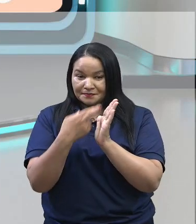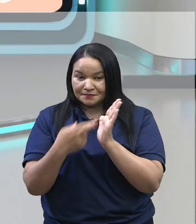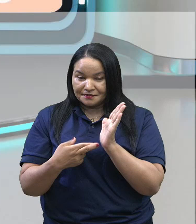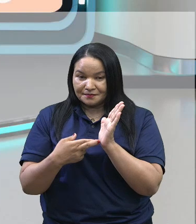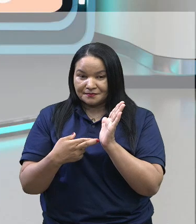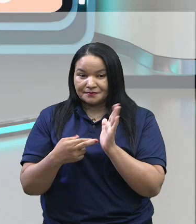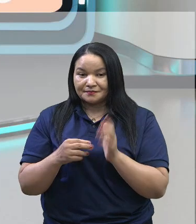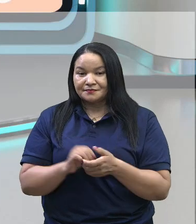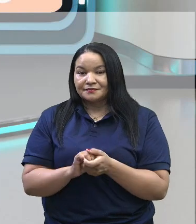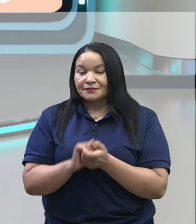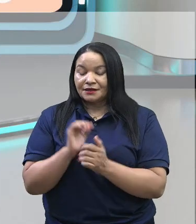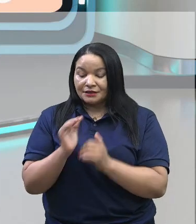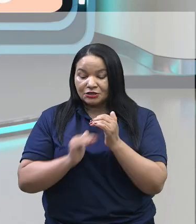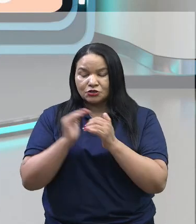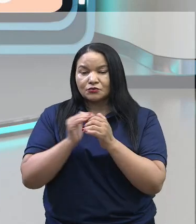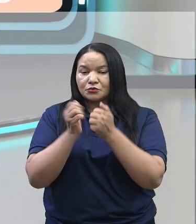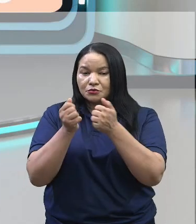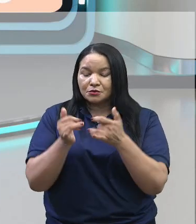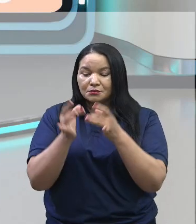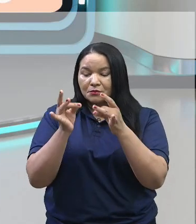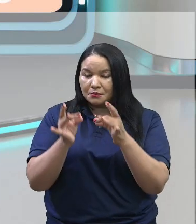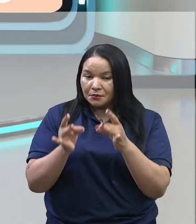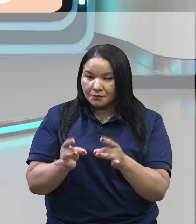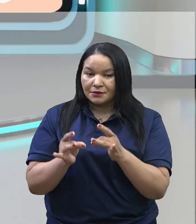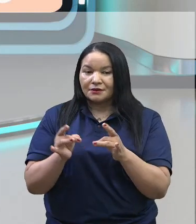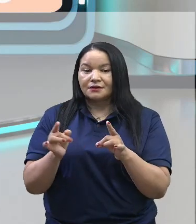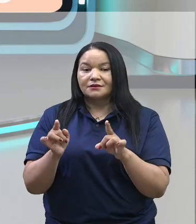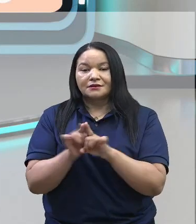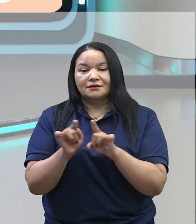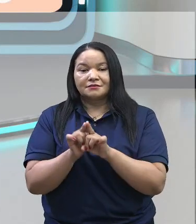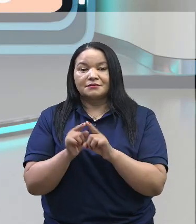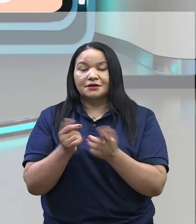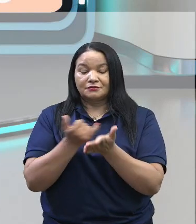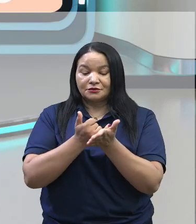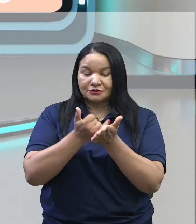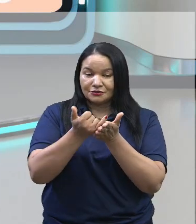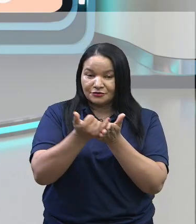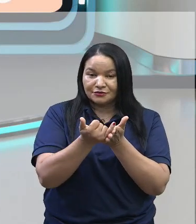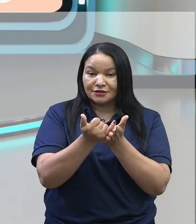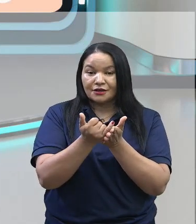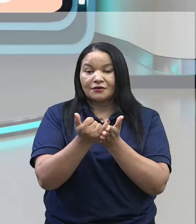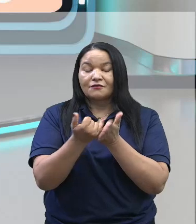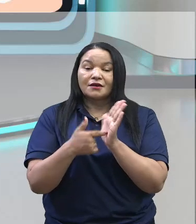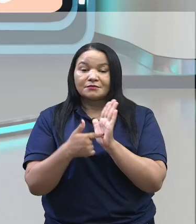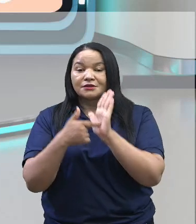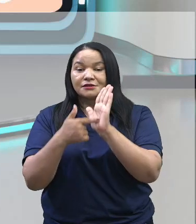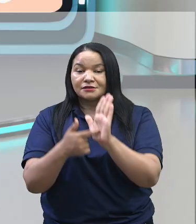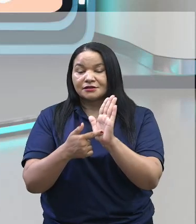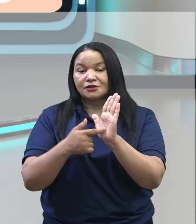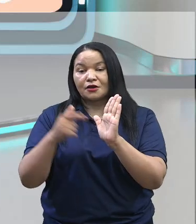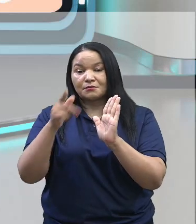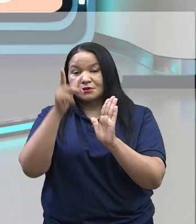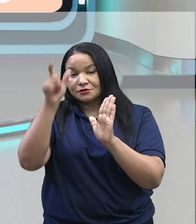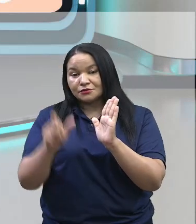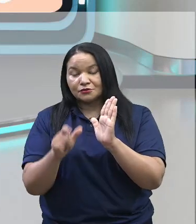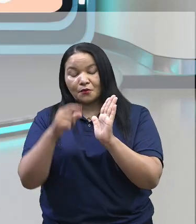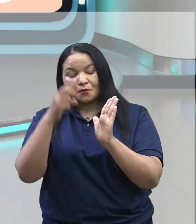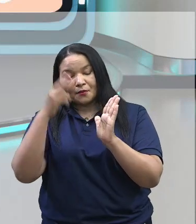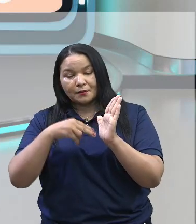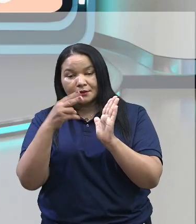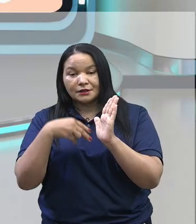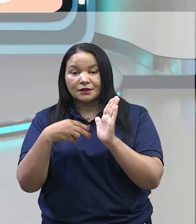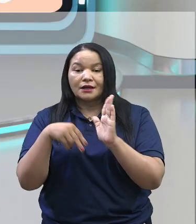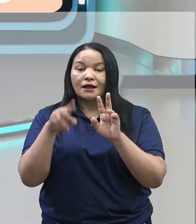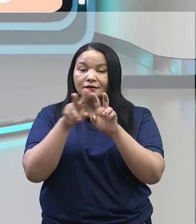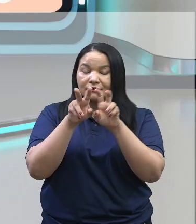nós desenvolvemos a introdução, que apresenta para o leitor o tema, né,